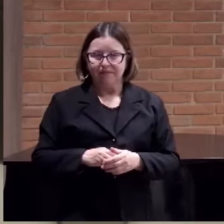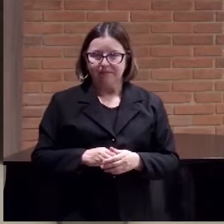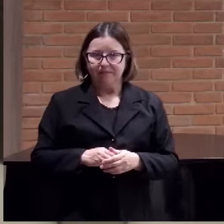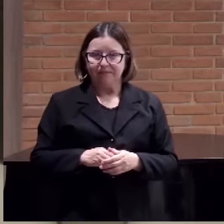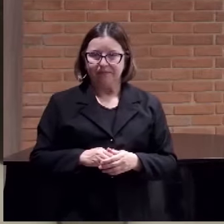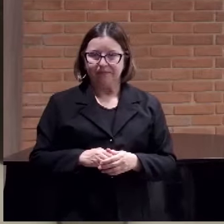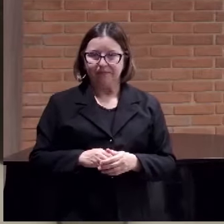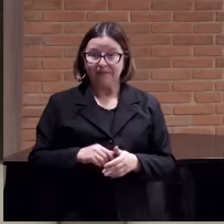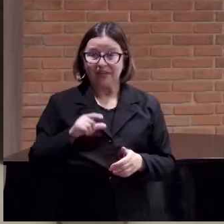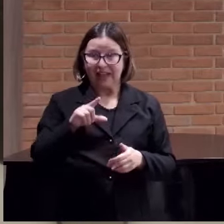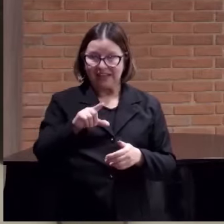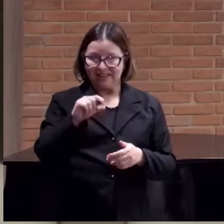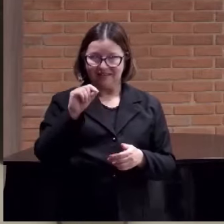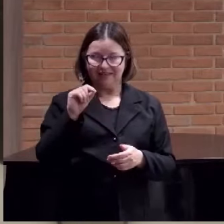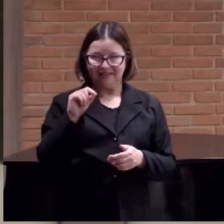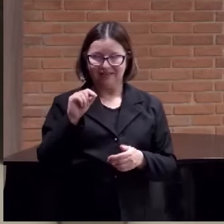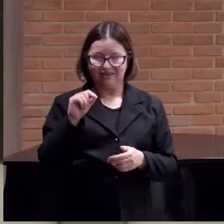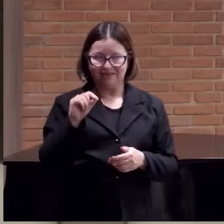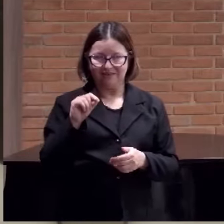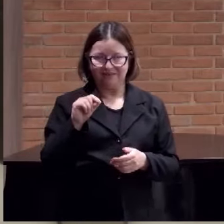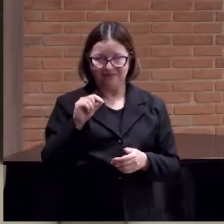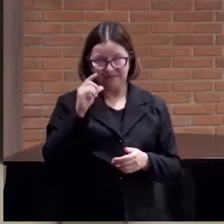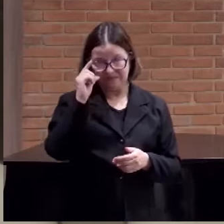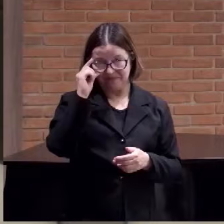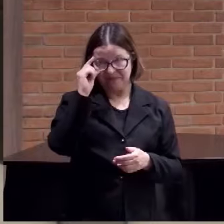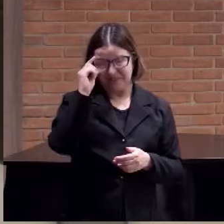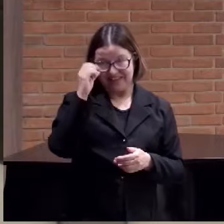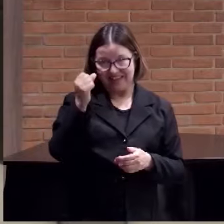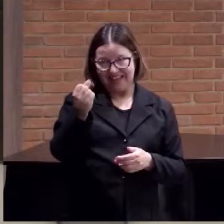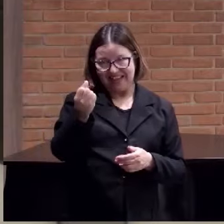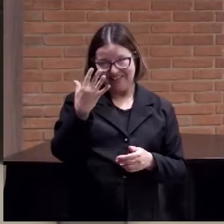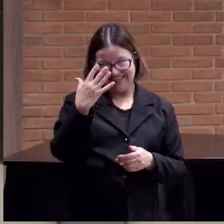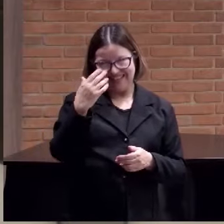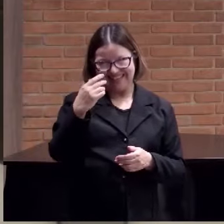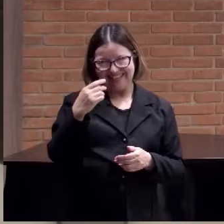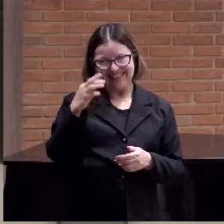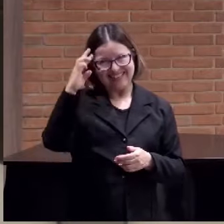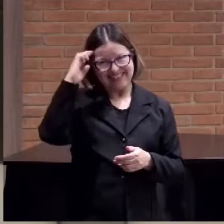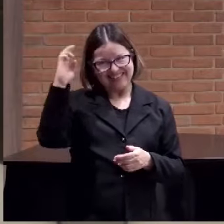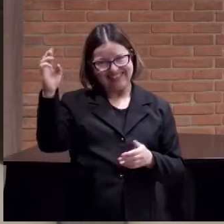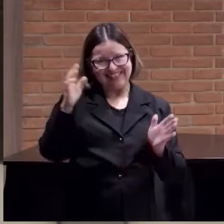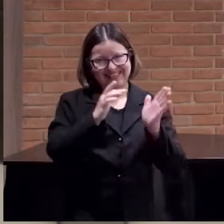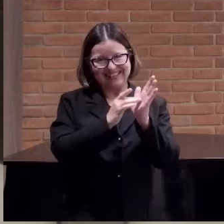A decisão disto é a revelação do Senhor Jesus Cristo.